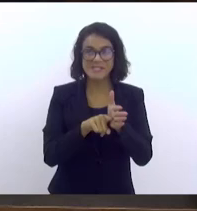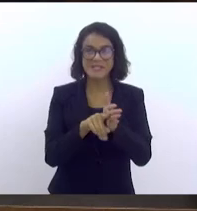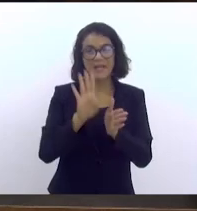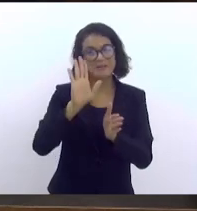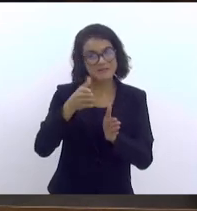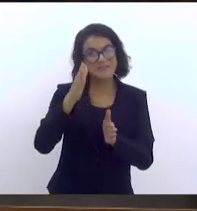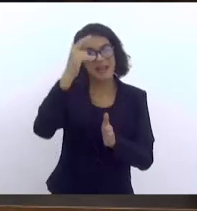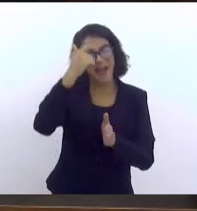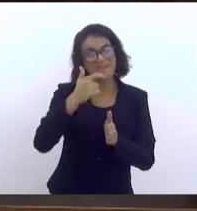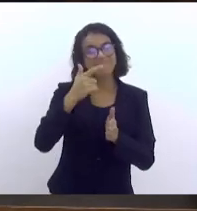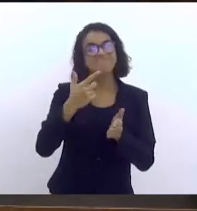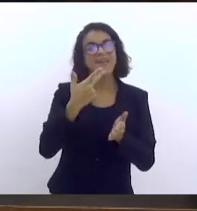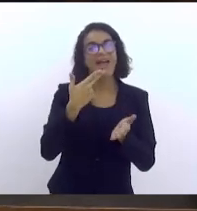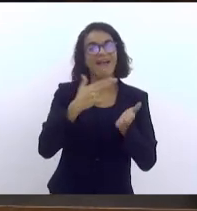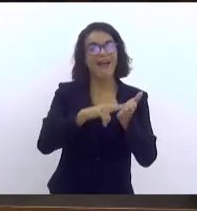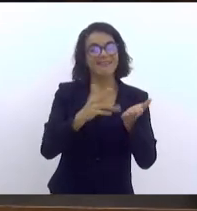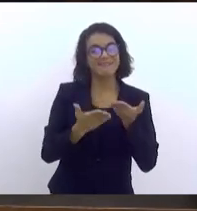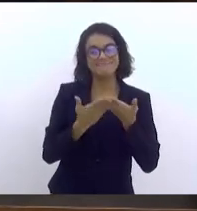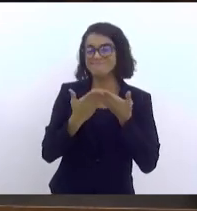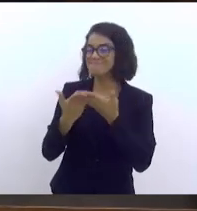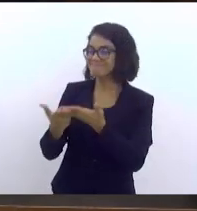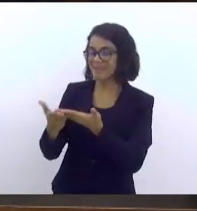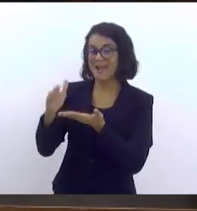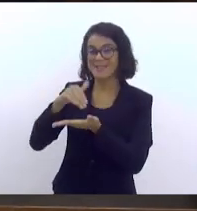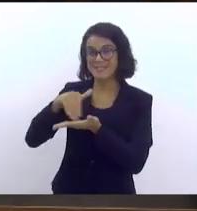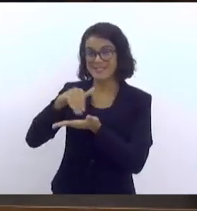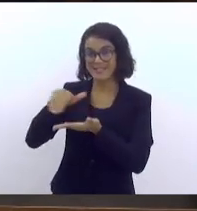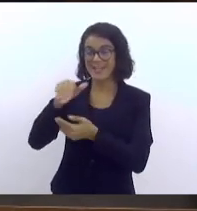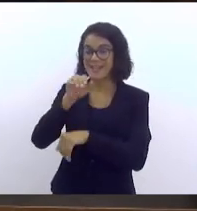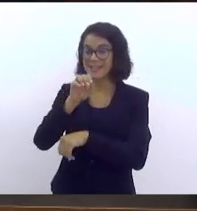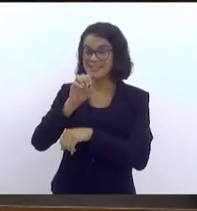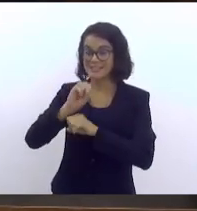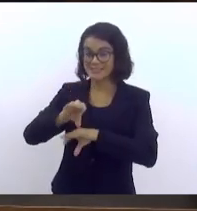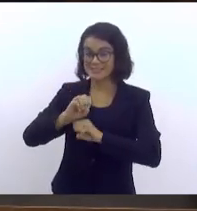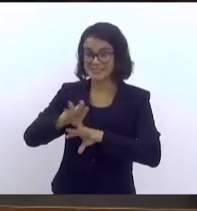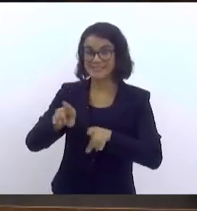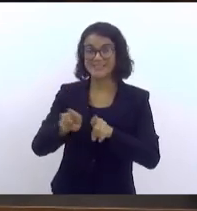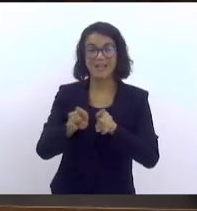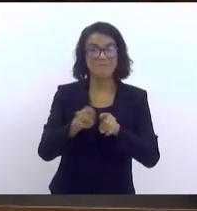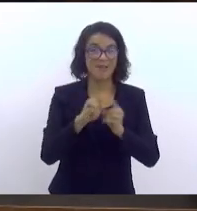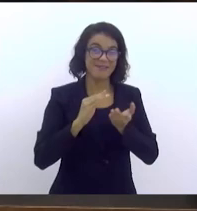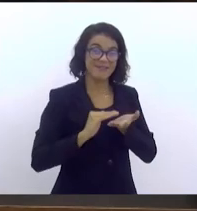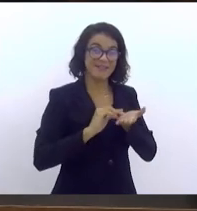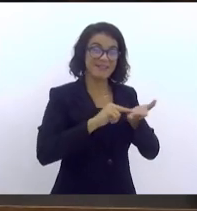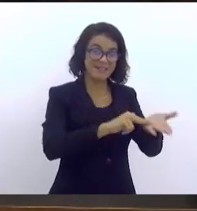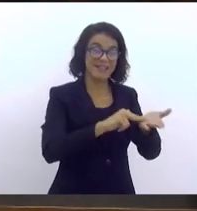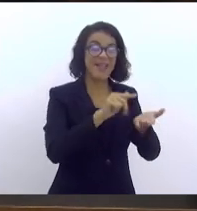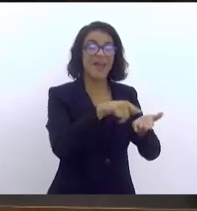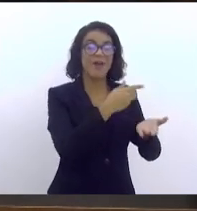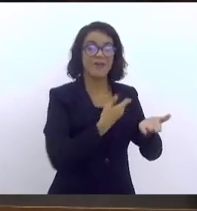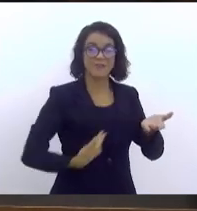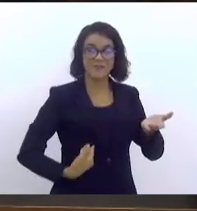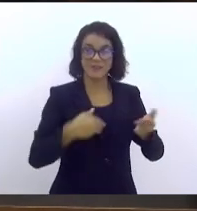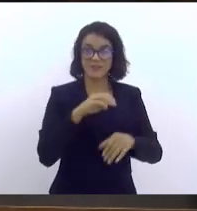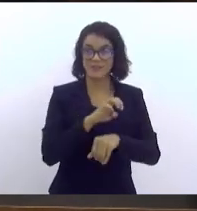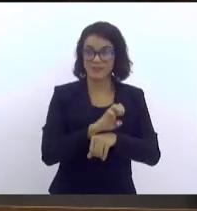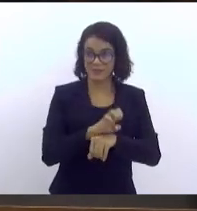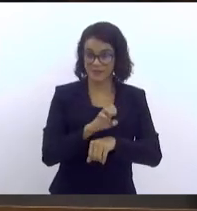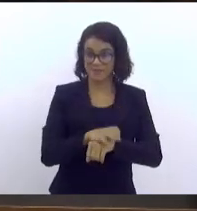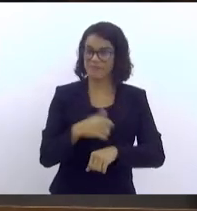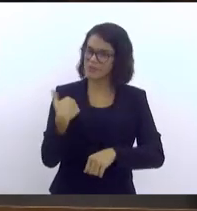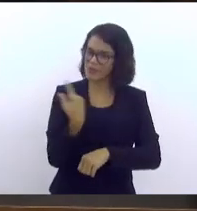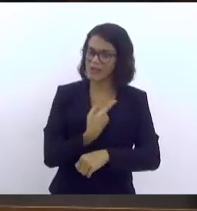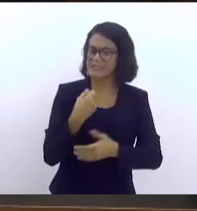eu já entreguei pessoalmente a tanta secretária de educação como governador do Estado então lutando para que isso